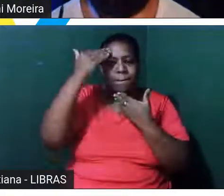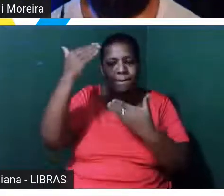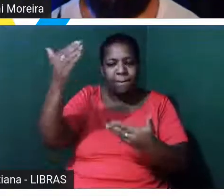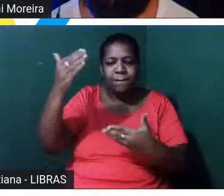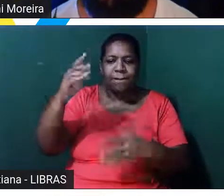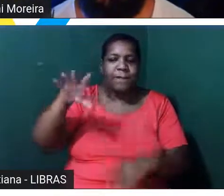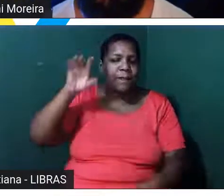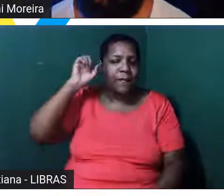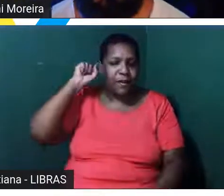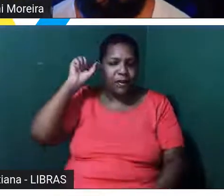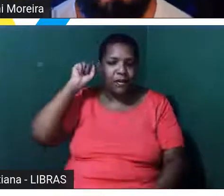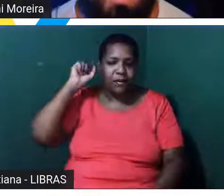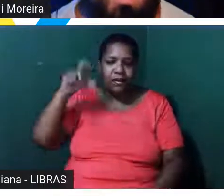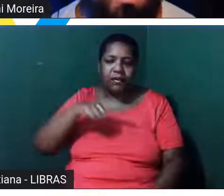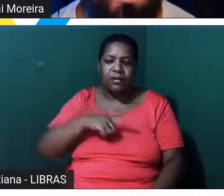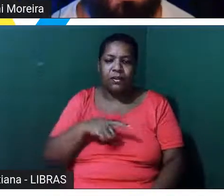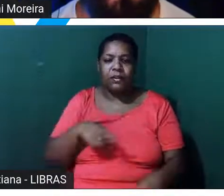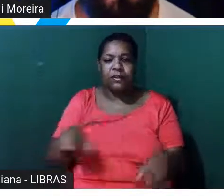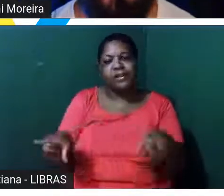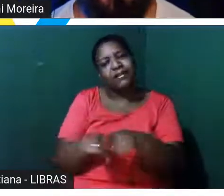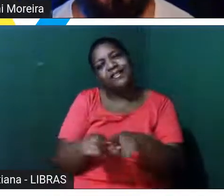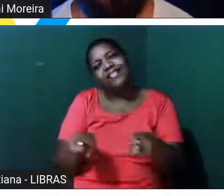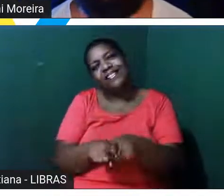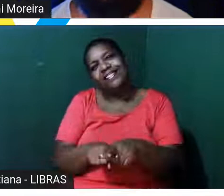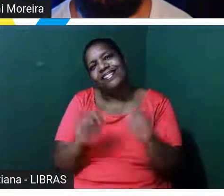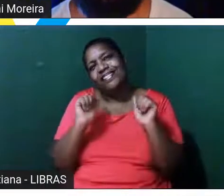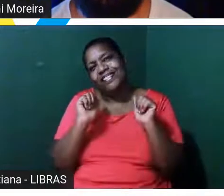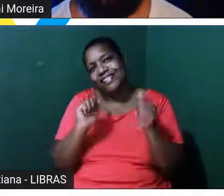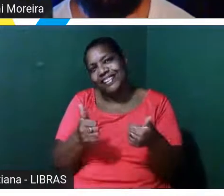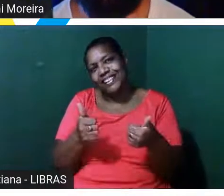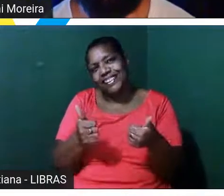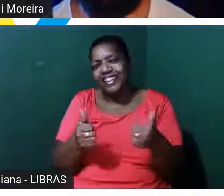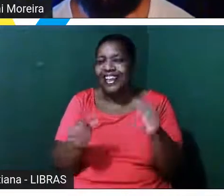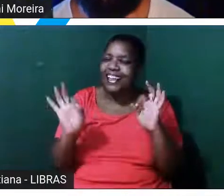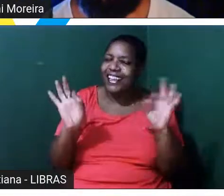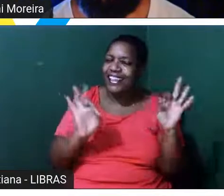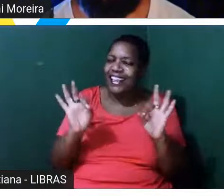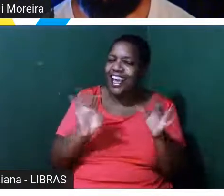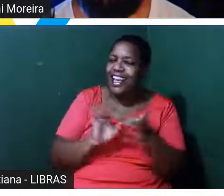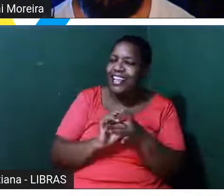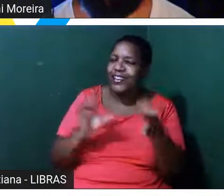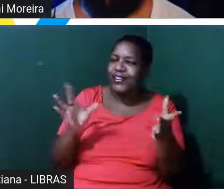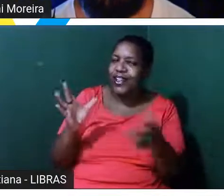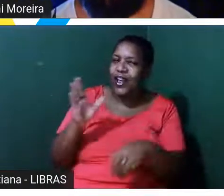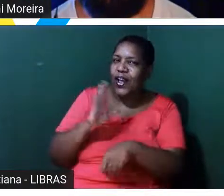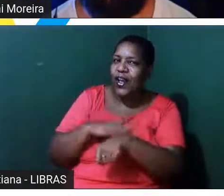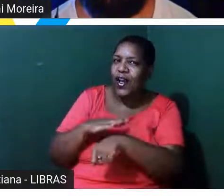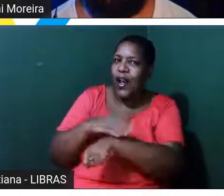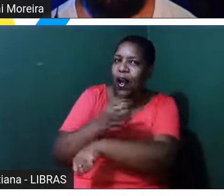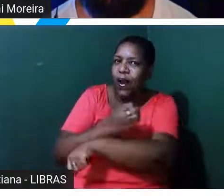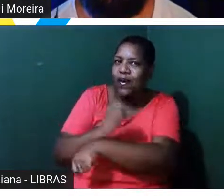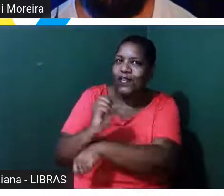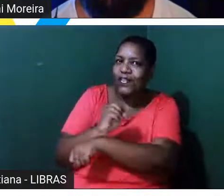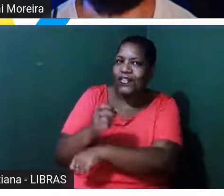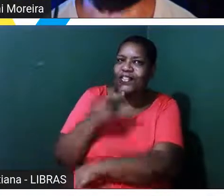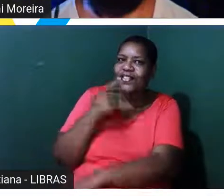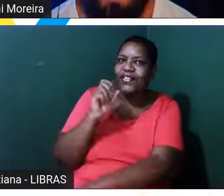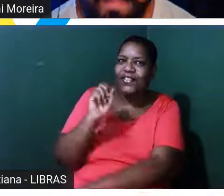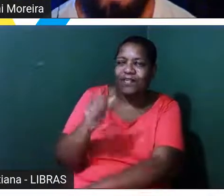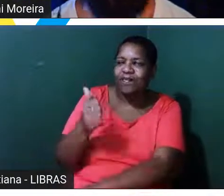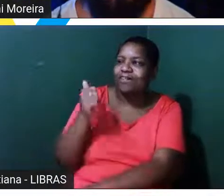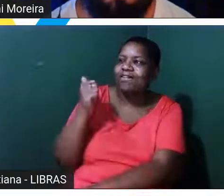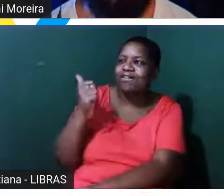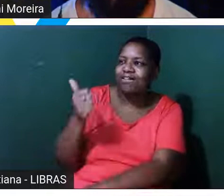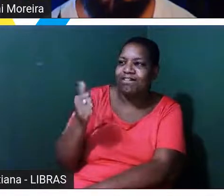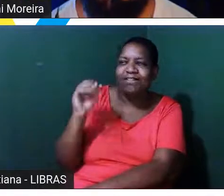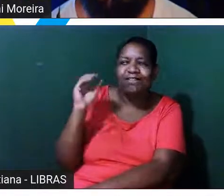mais na like se conseguir ter tempo para participar o amigo nessa oficina ele já falar com ela ouvido tocar a